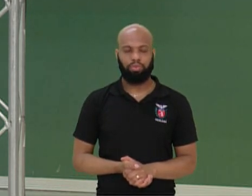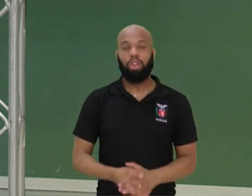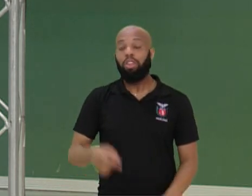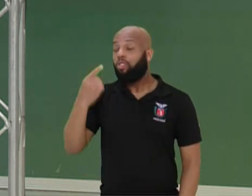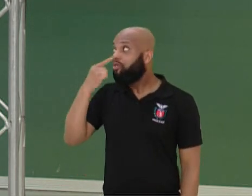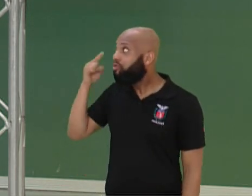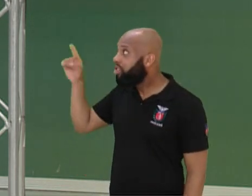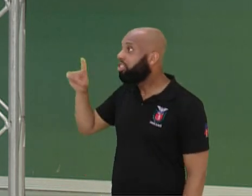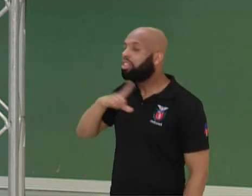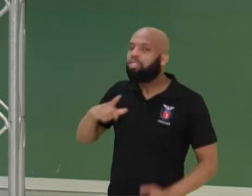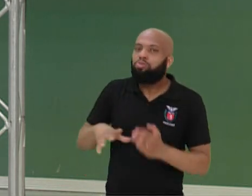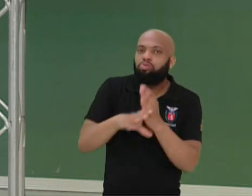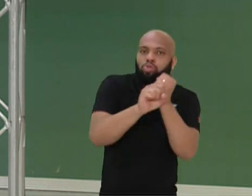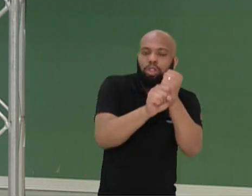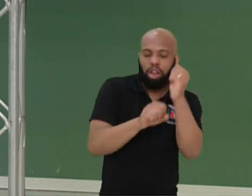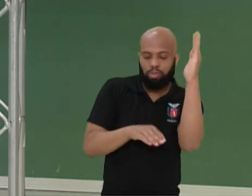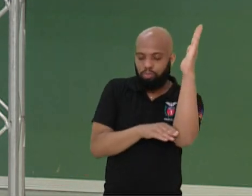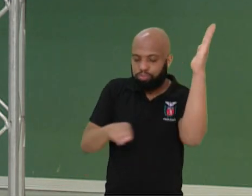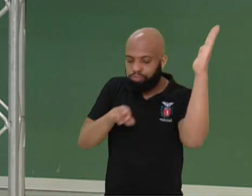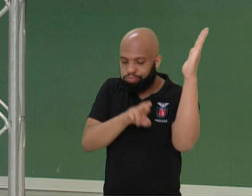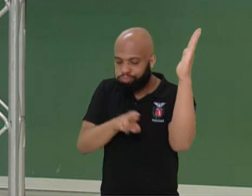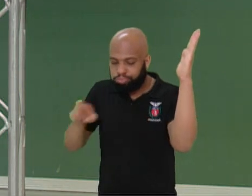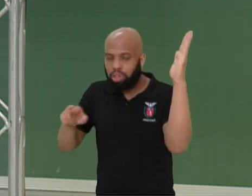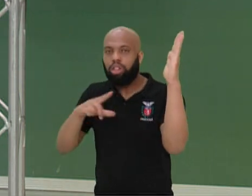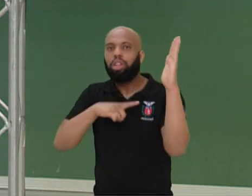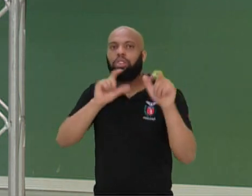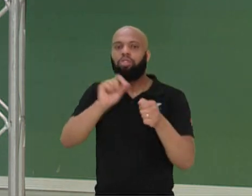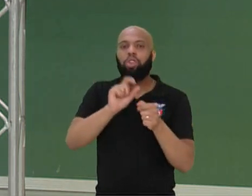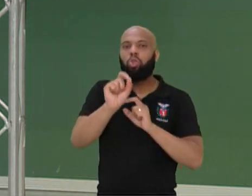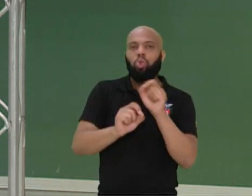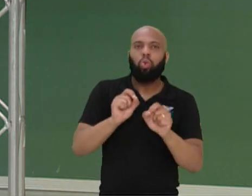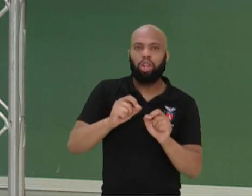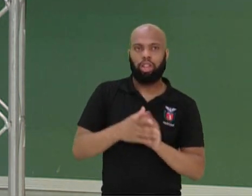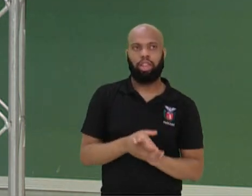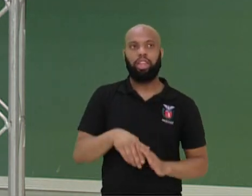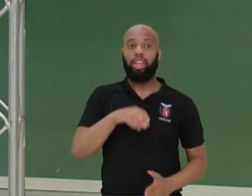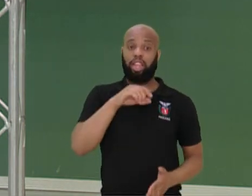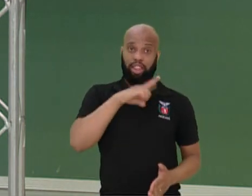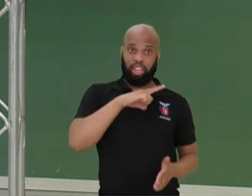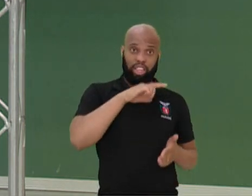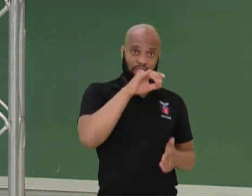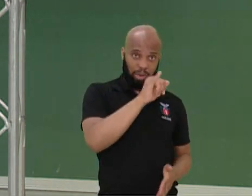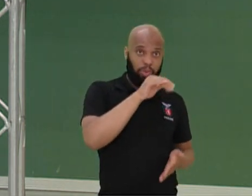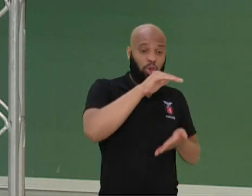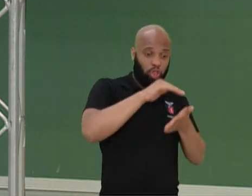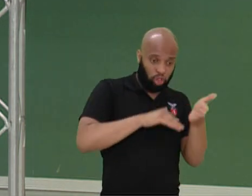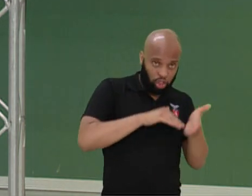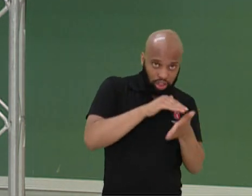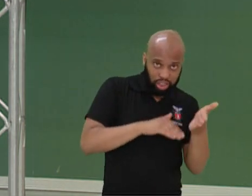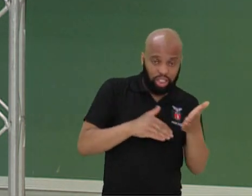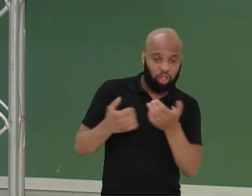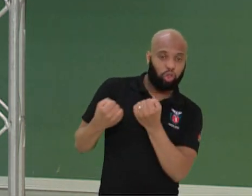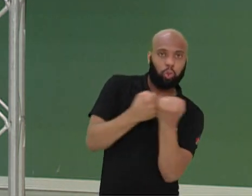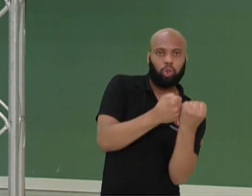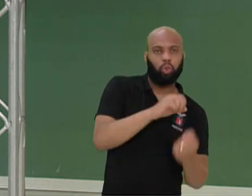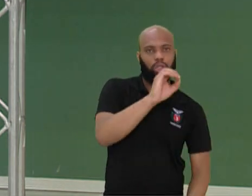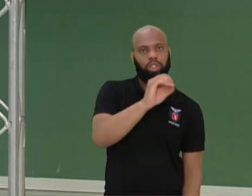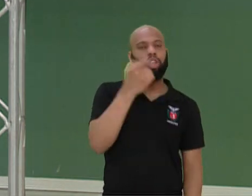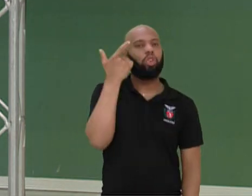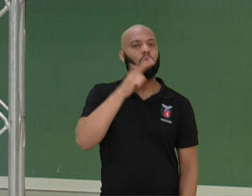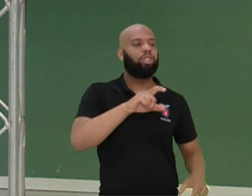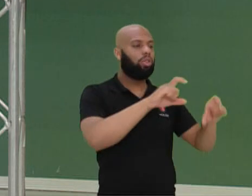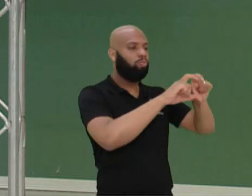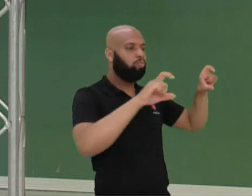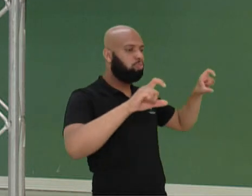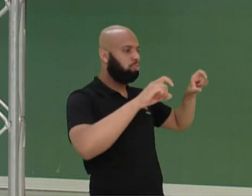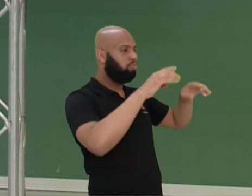E como eu falei, calcula as raízes. Para calcular as raízes, basta trocar y por zero. Trocou y por zero, que eu tenho uma equação do